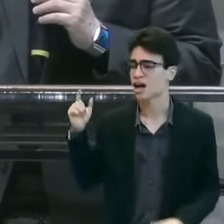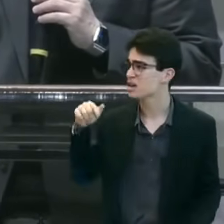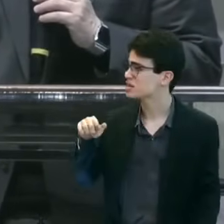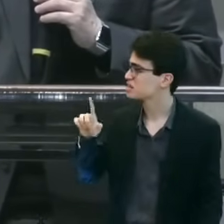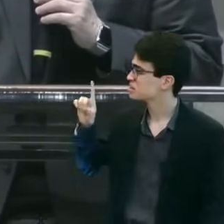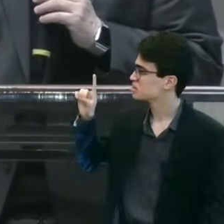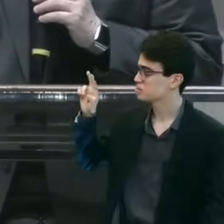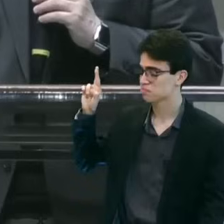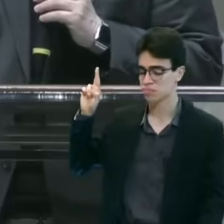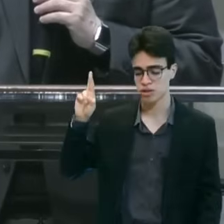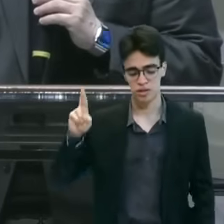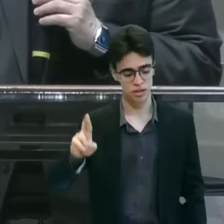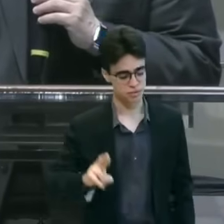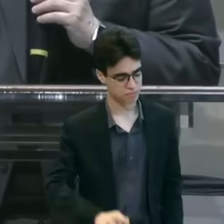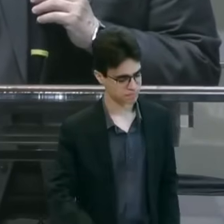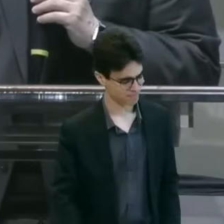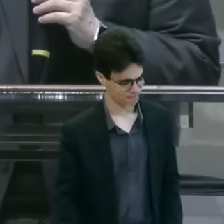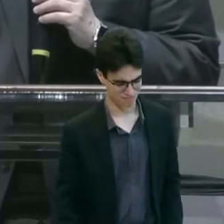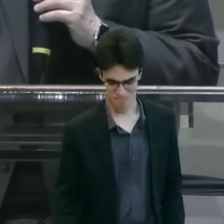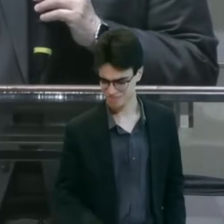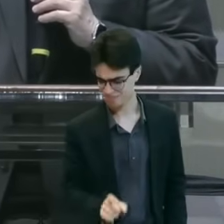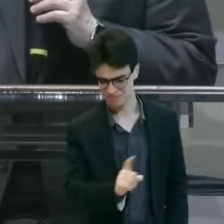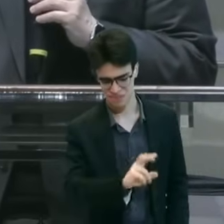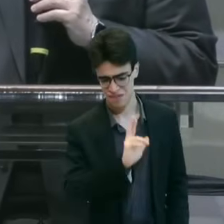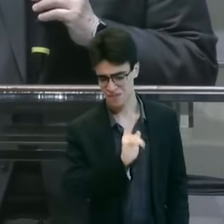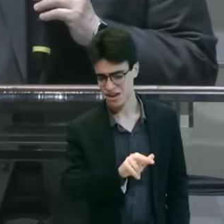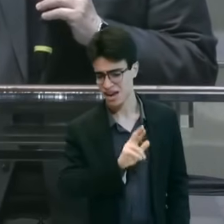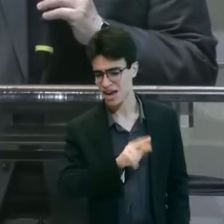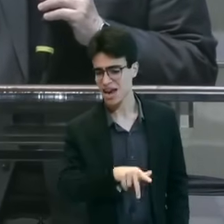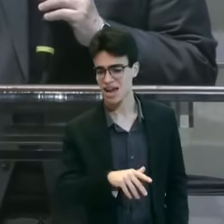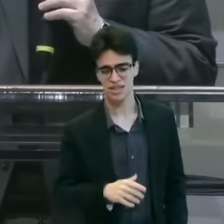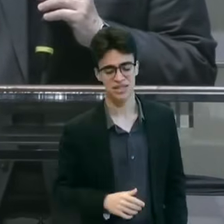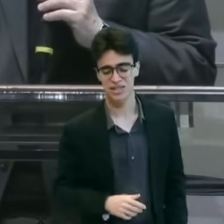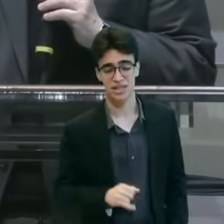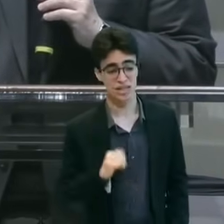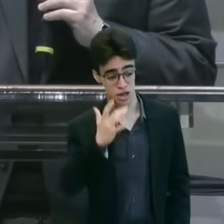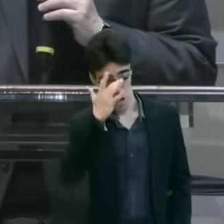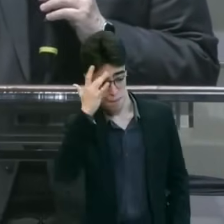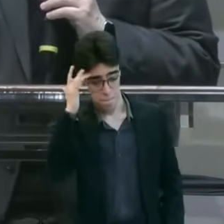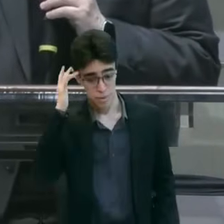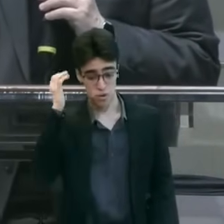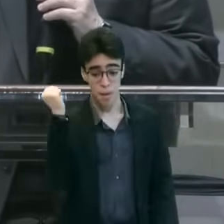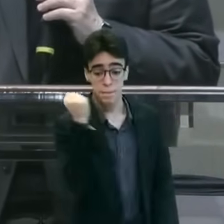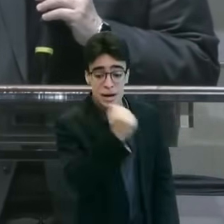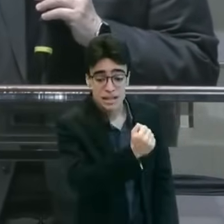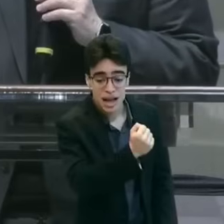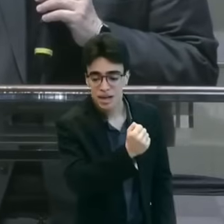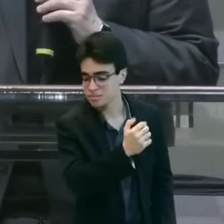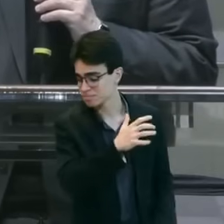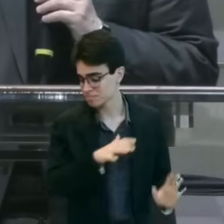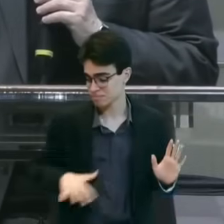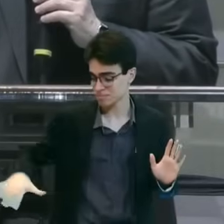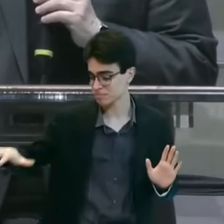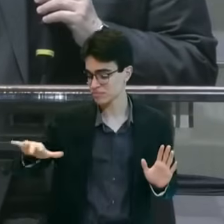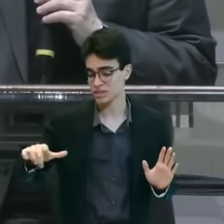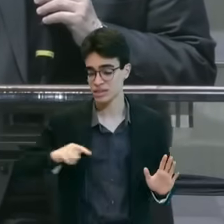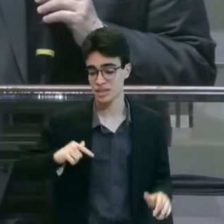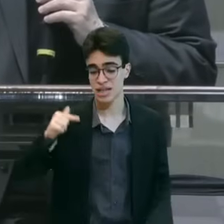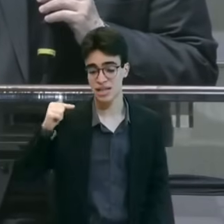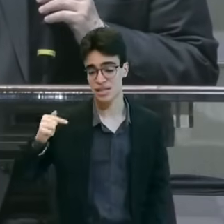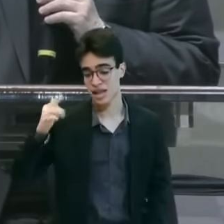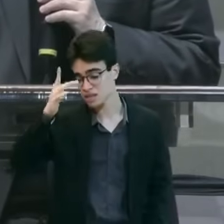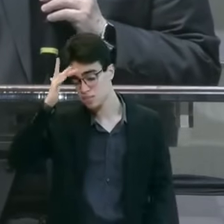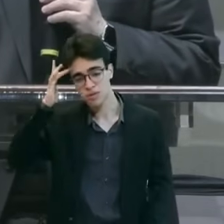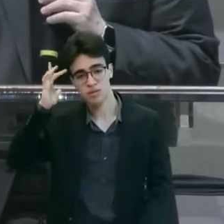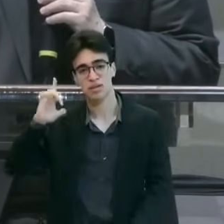Senhor respondeu: isso não vai acontecer, pois se alguém matar você, serão mortas 7 pessoas da